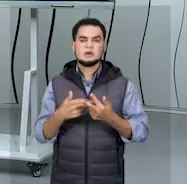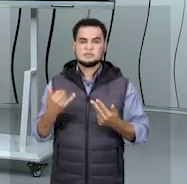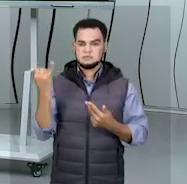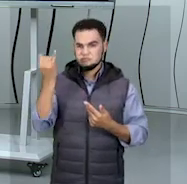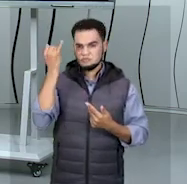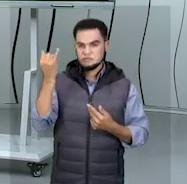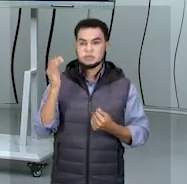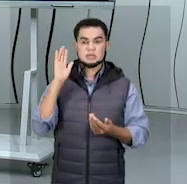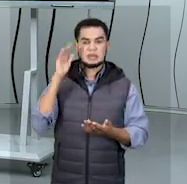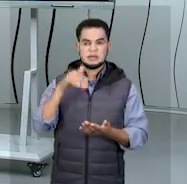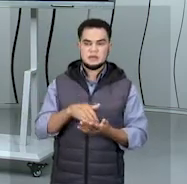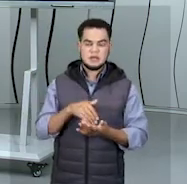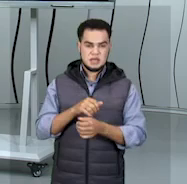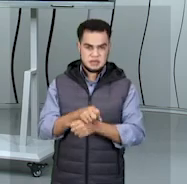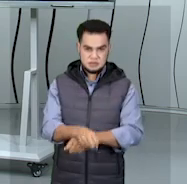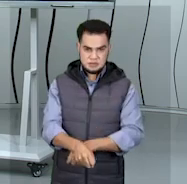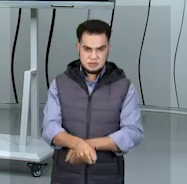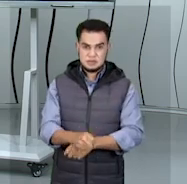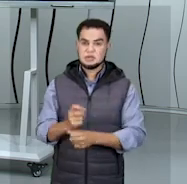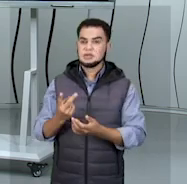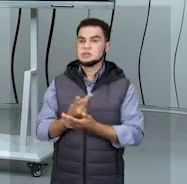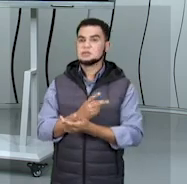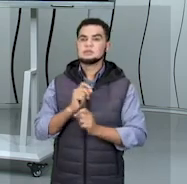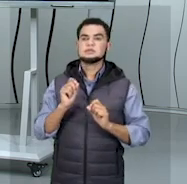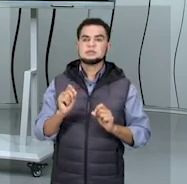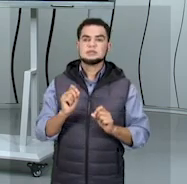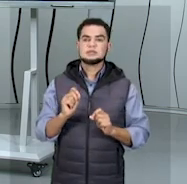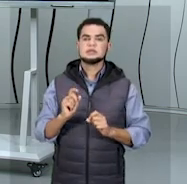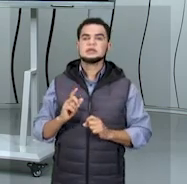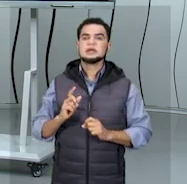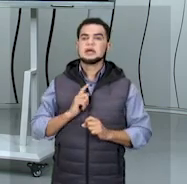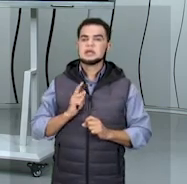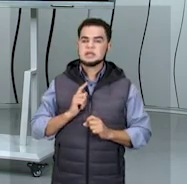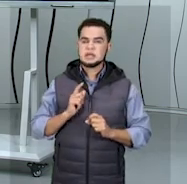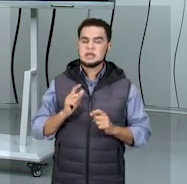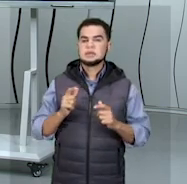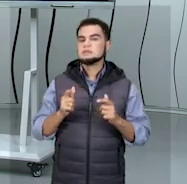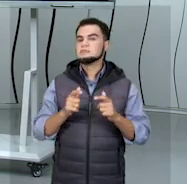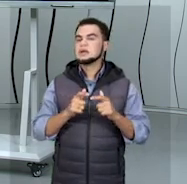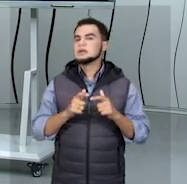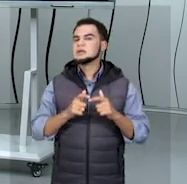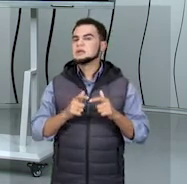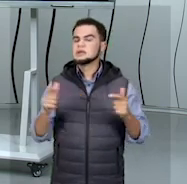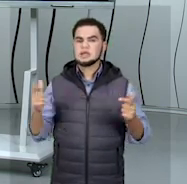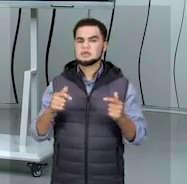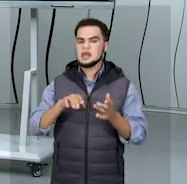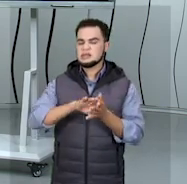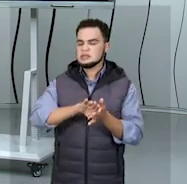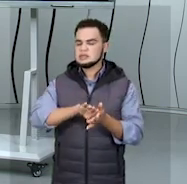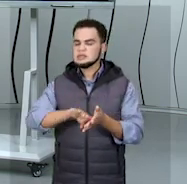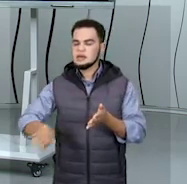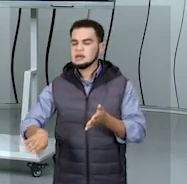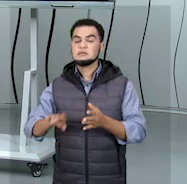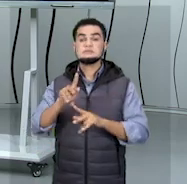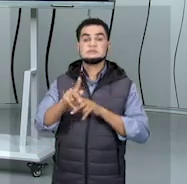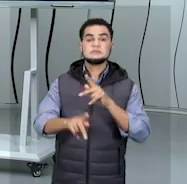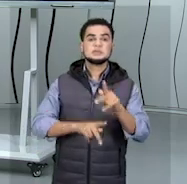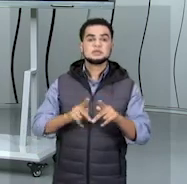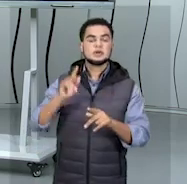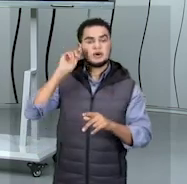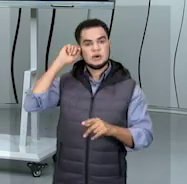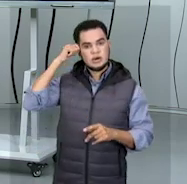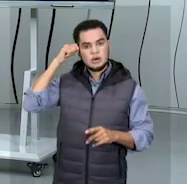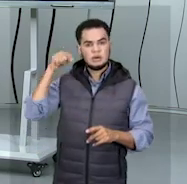escravidão há uma grande marginalização das pessoas negras. Então essas pessoas elas